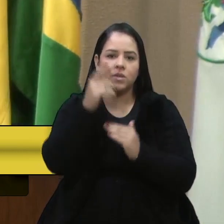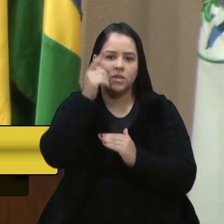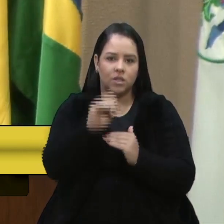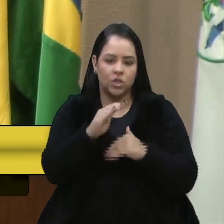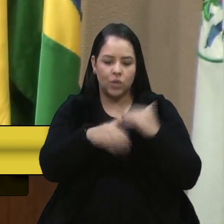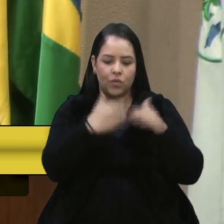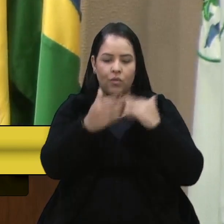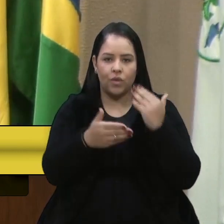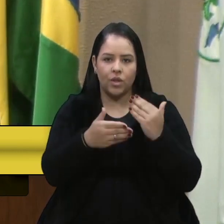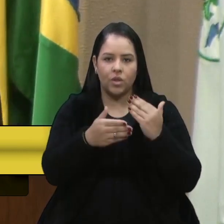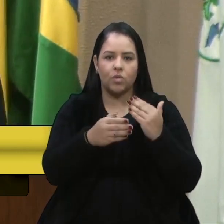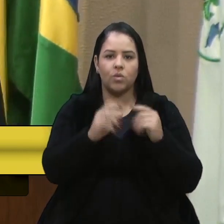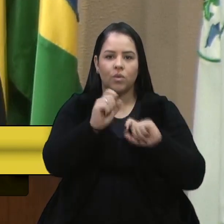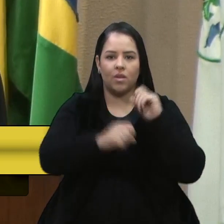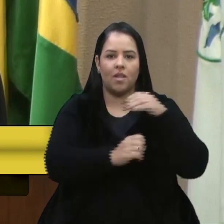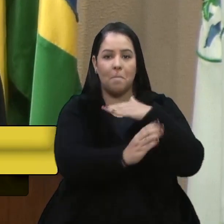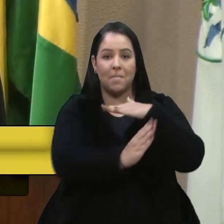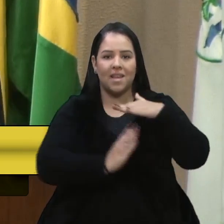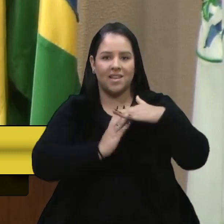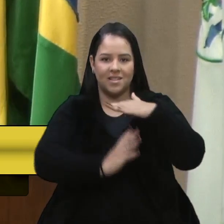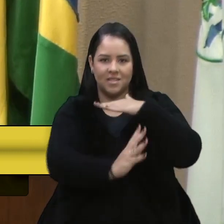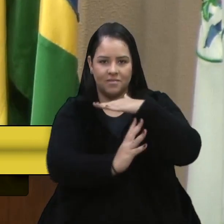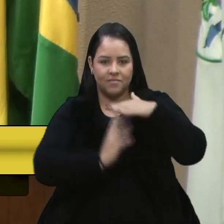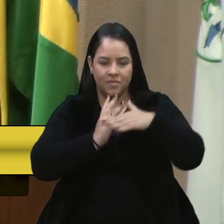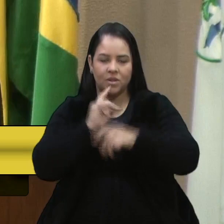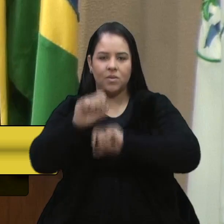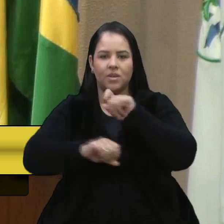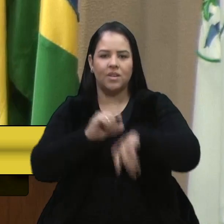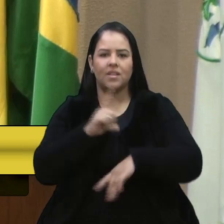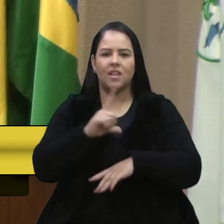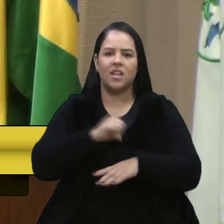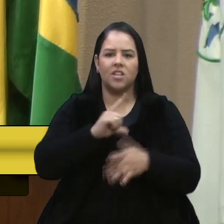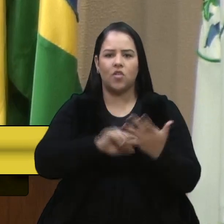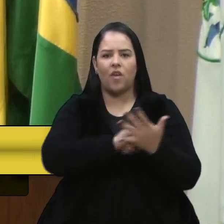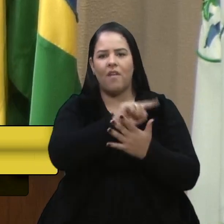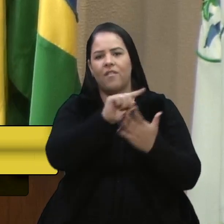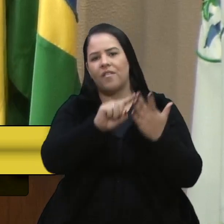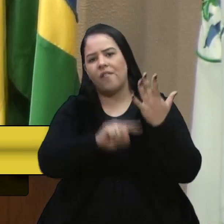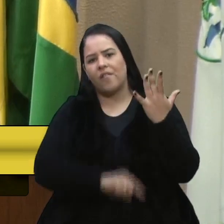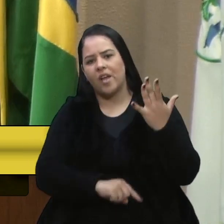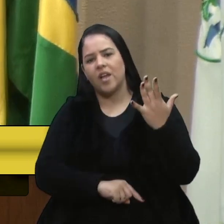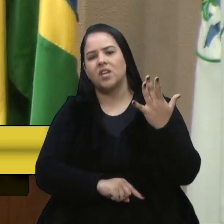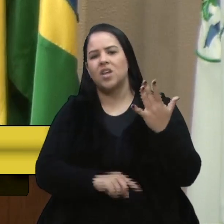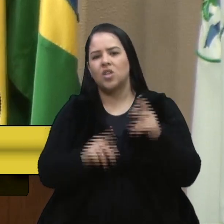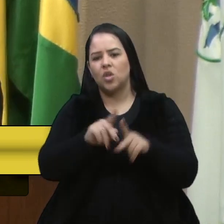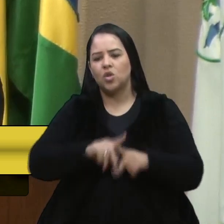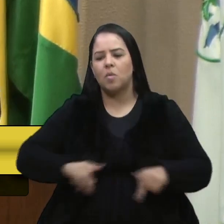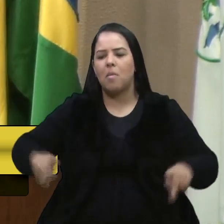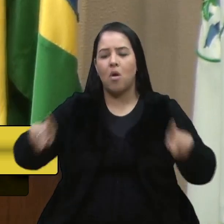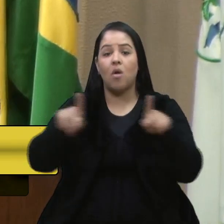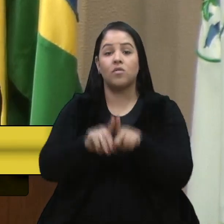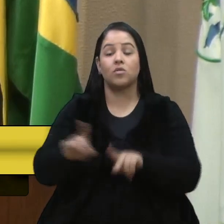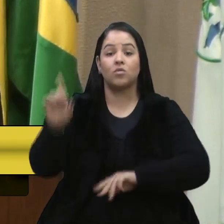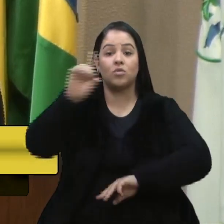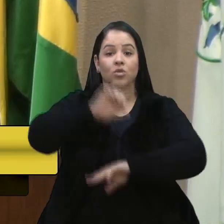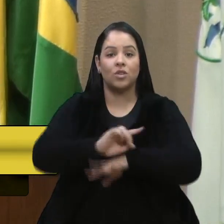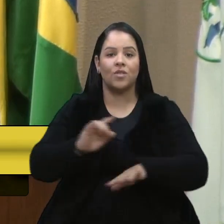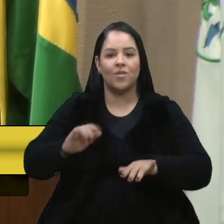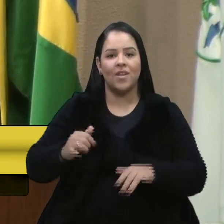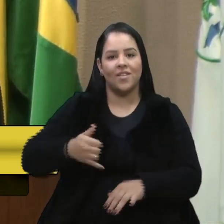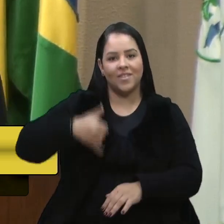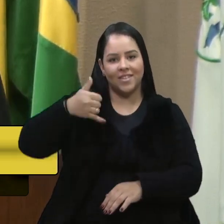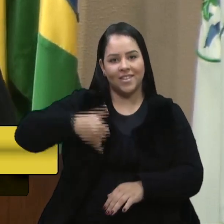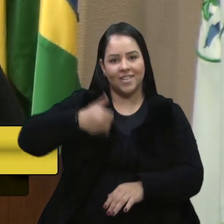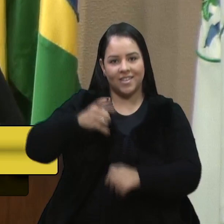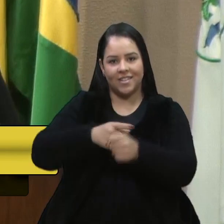da imigração, através da diversidade, da pluralidade de vários povos. No dia do aniversário da nossa